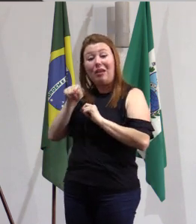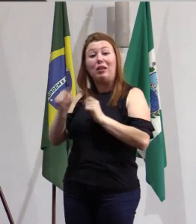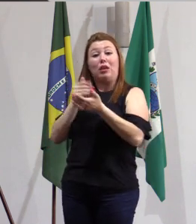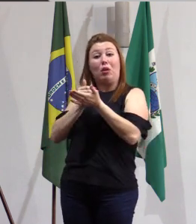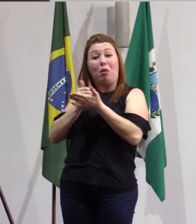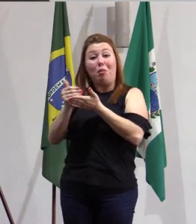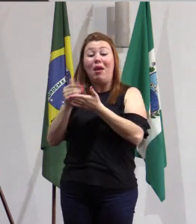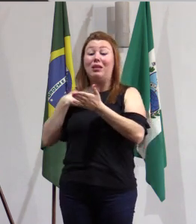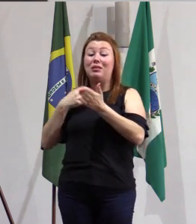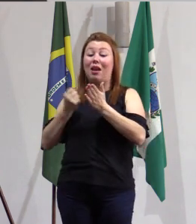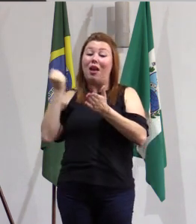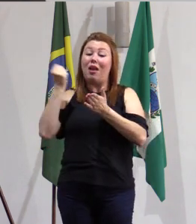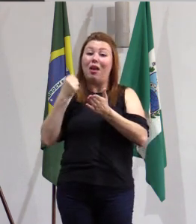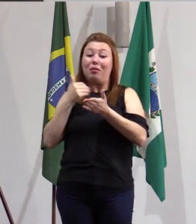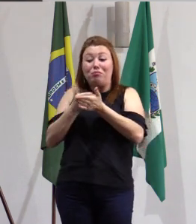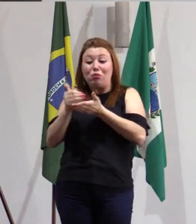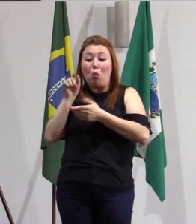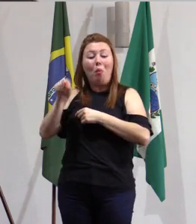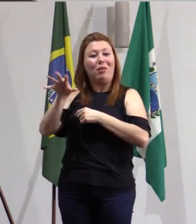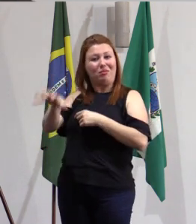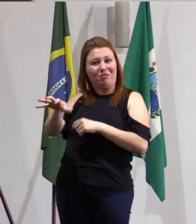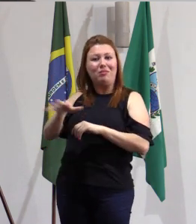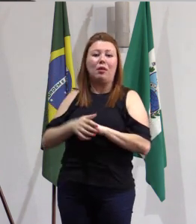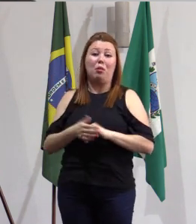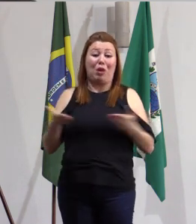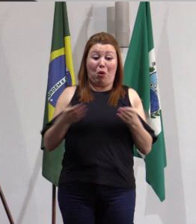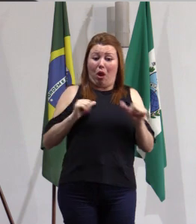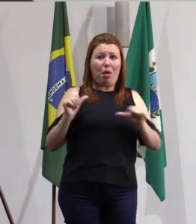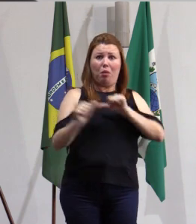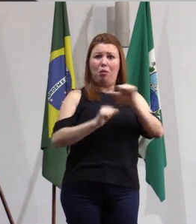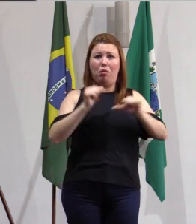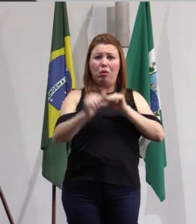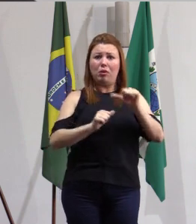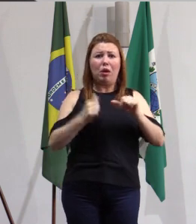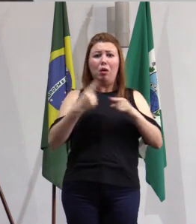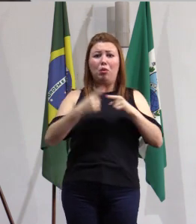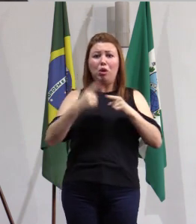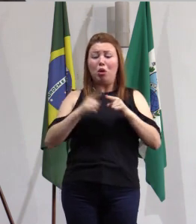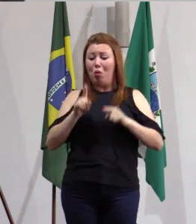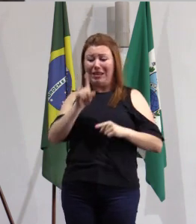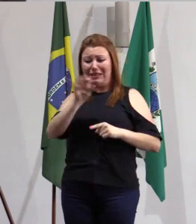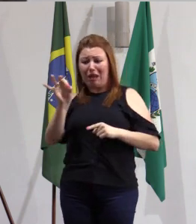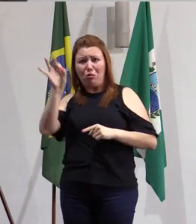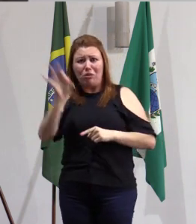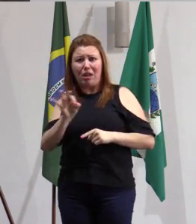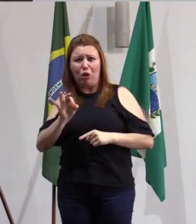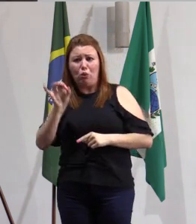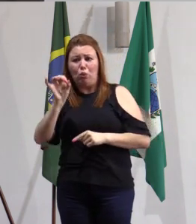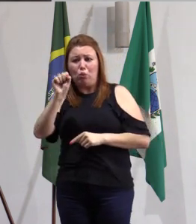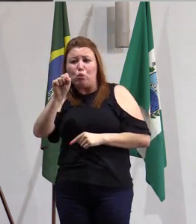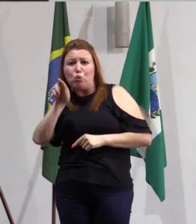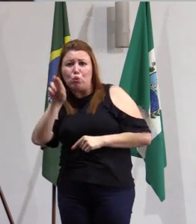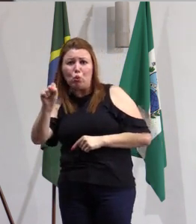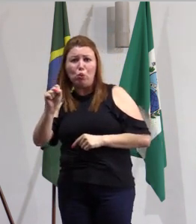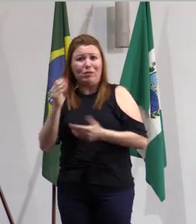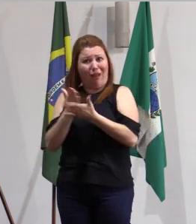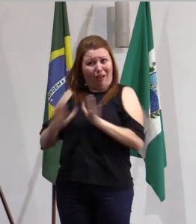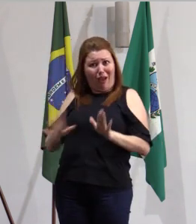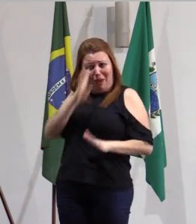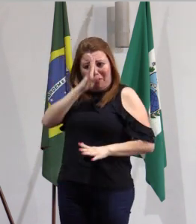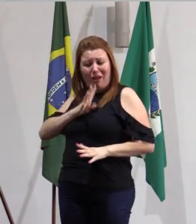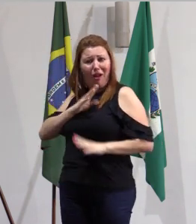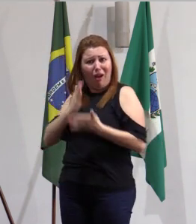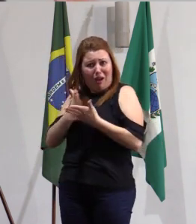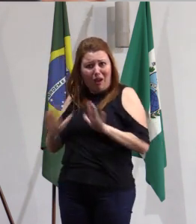inicial, e agora a gente muda as condições, dizendo que não vai ser mais 100% o SUS? Com a possibilidade, é essa